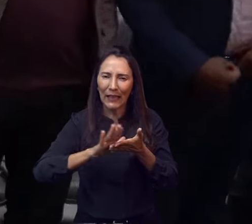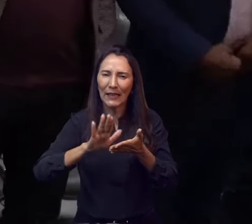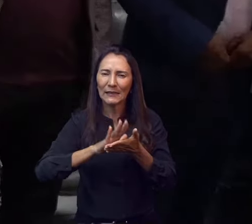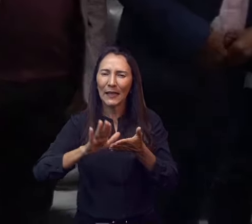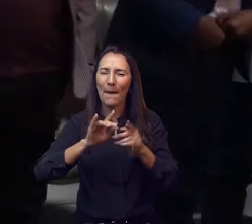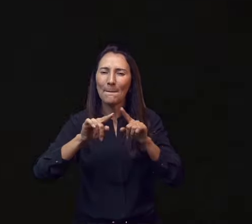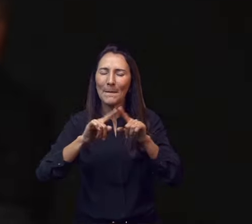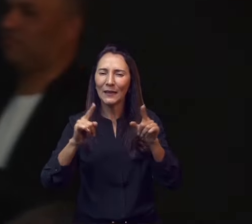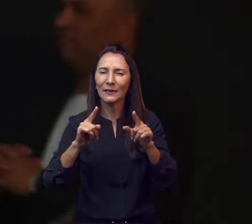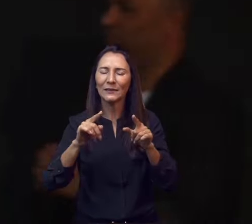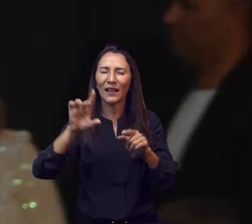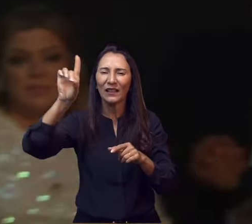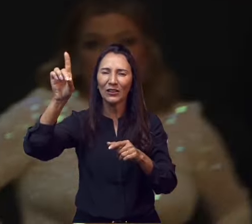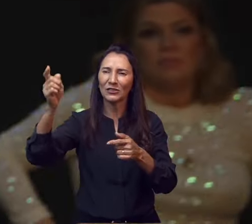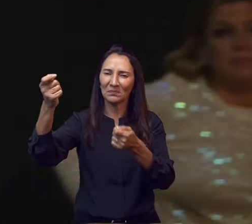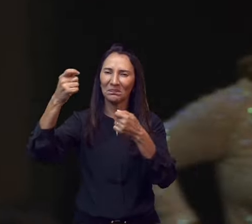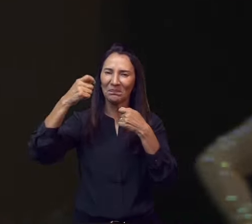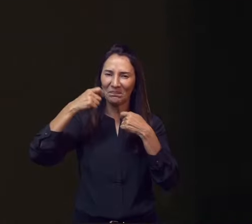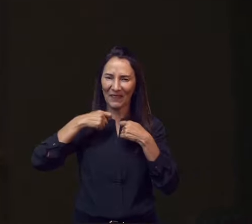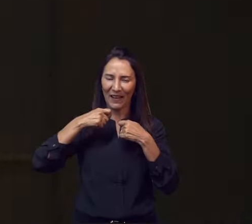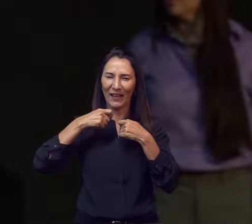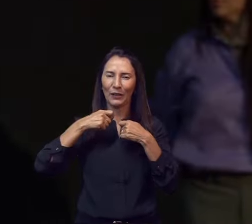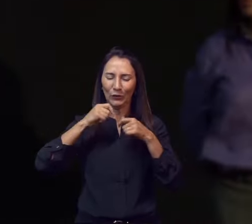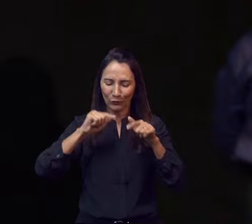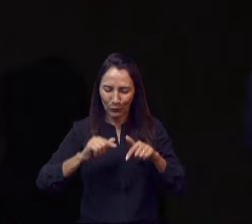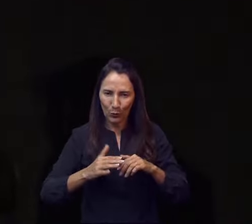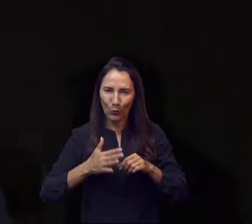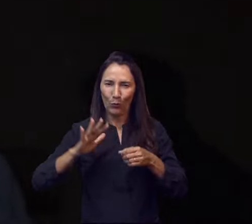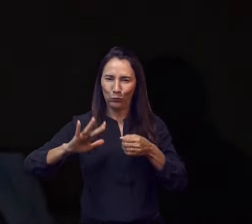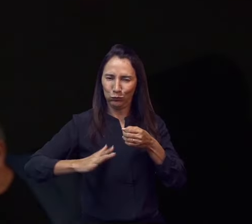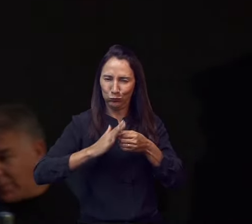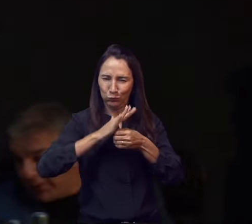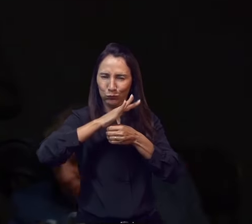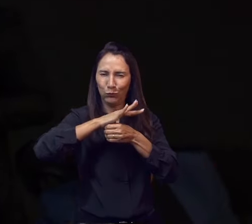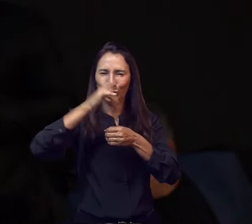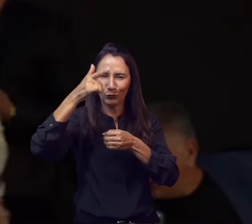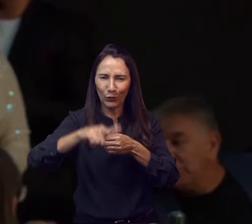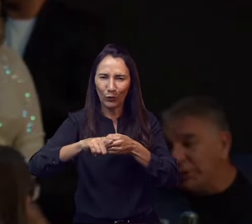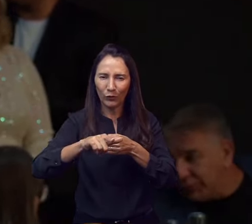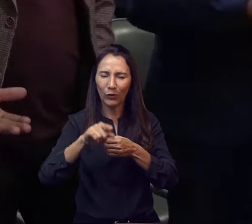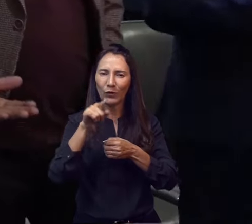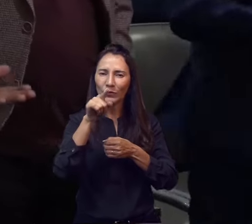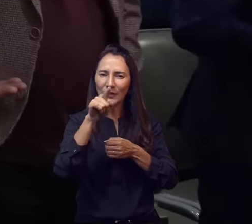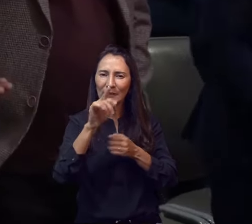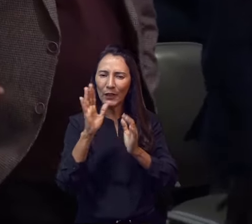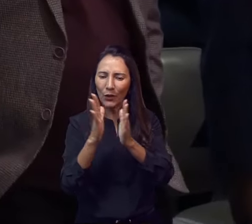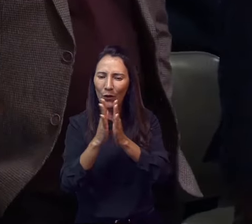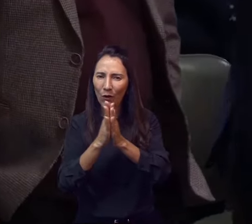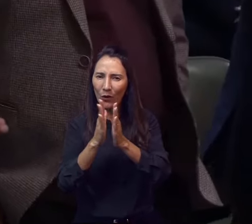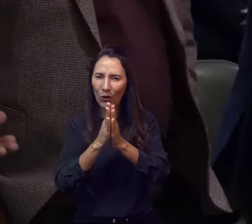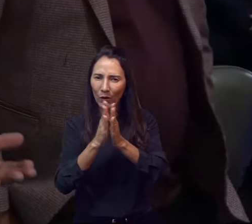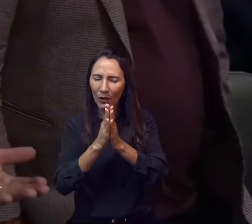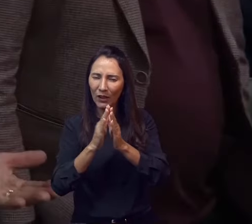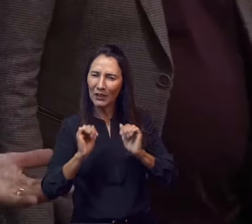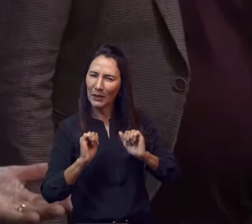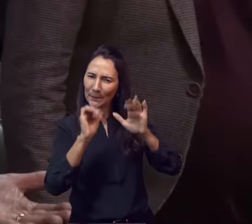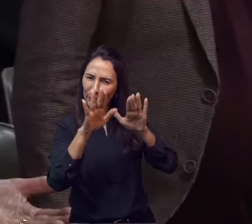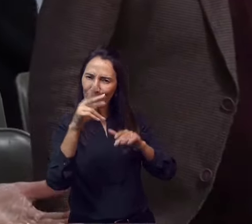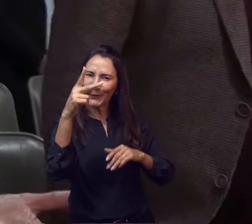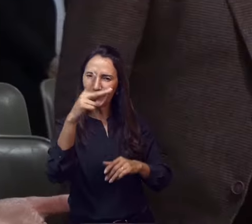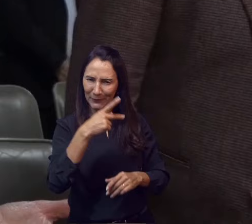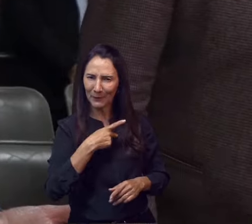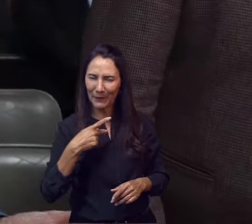precisa entender é que enquanto você ora pelo seu pastor você tá orando por você quando você abençoa